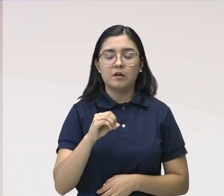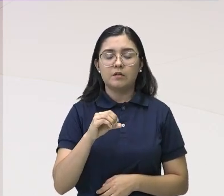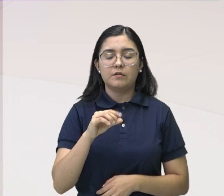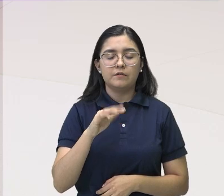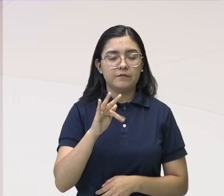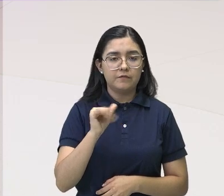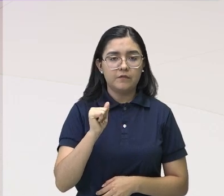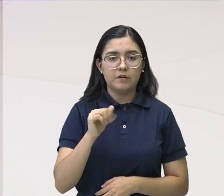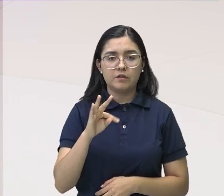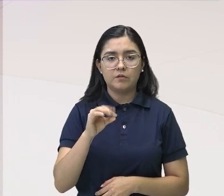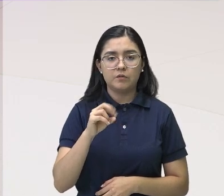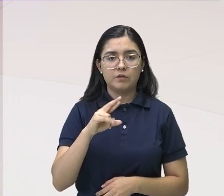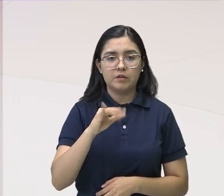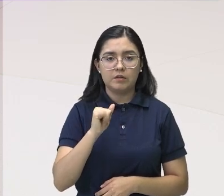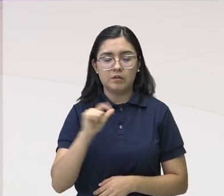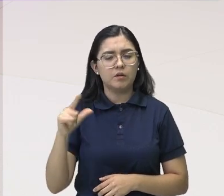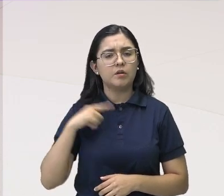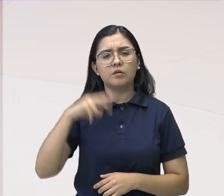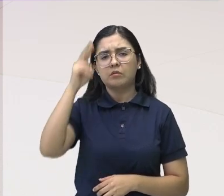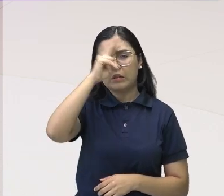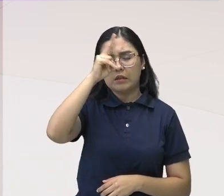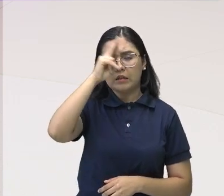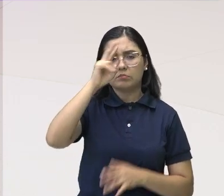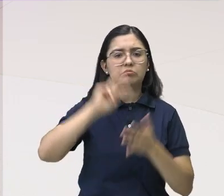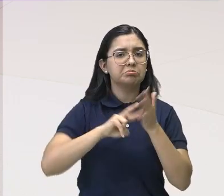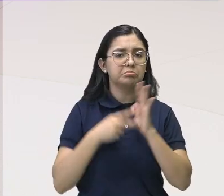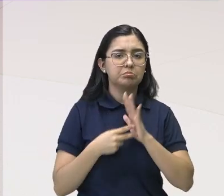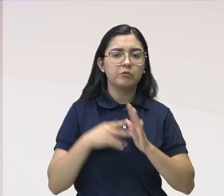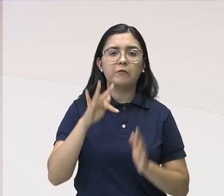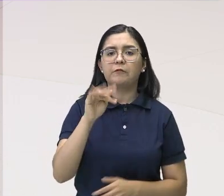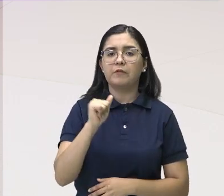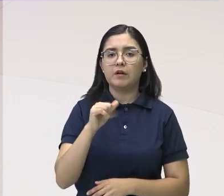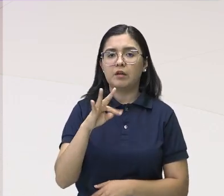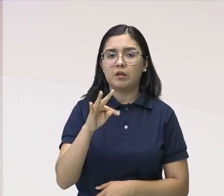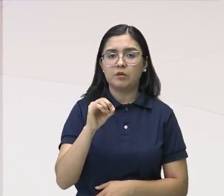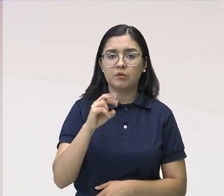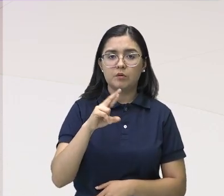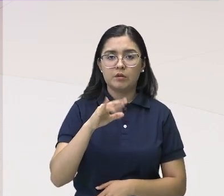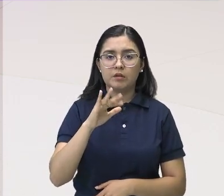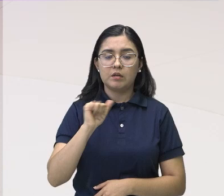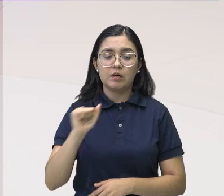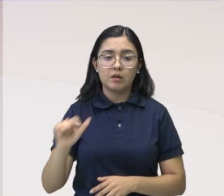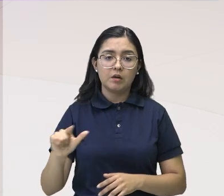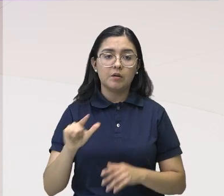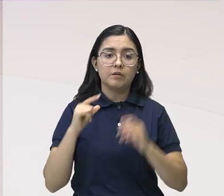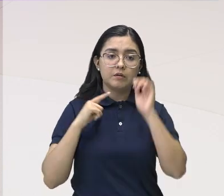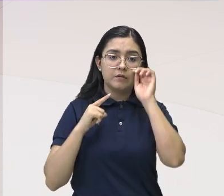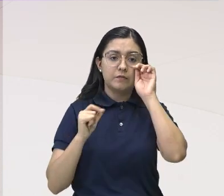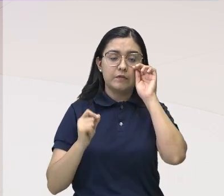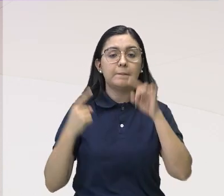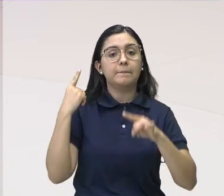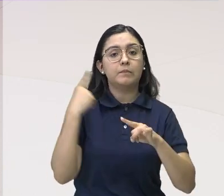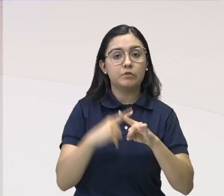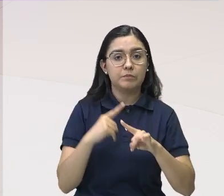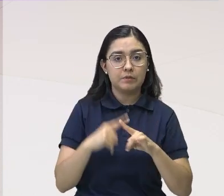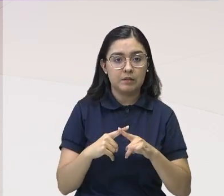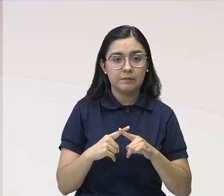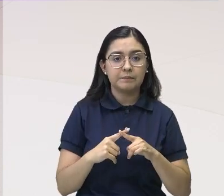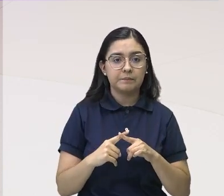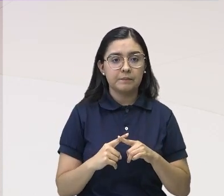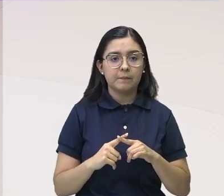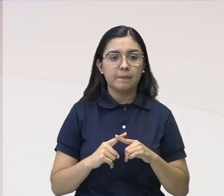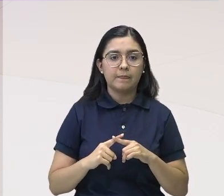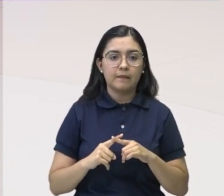professor? Eu não lembro mais disso. Pessoal, o fatorial significa que você vai multiplicar a partir daquele número